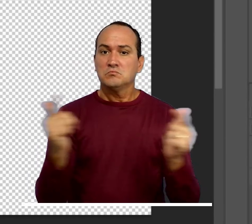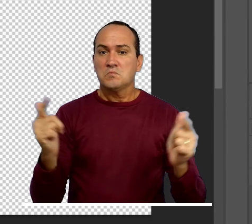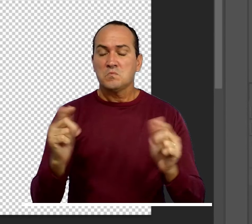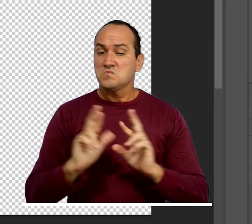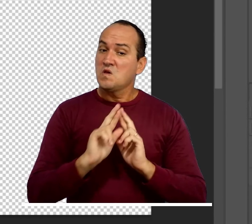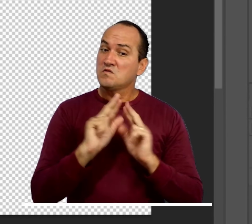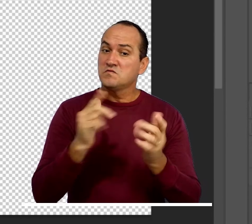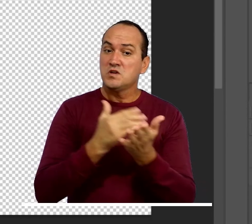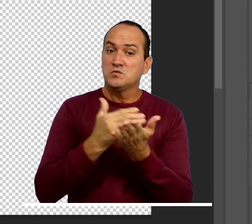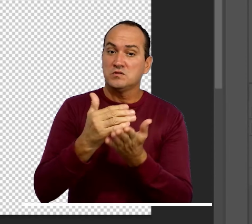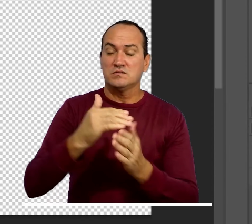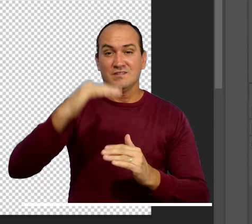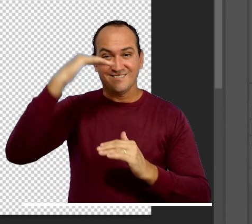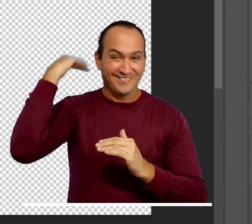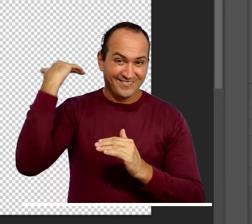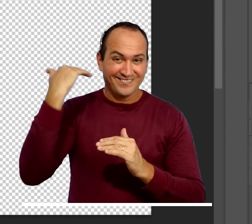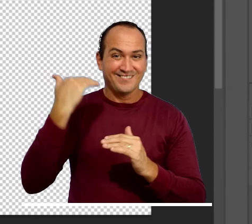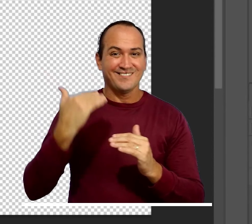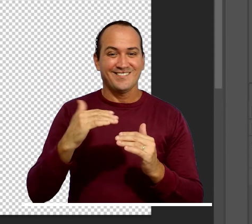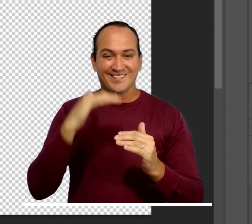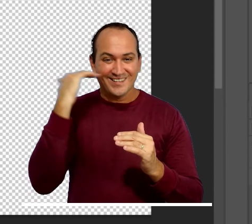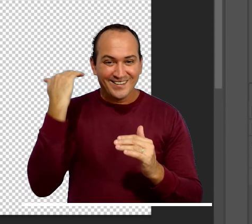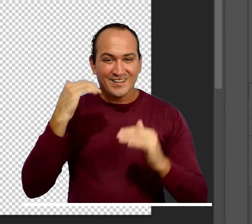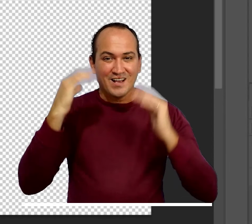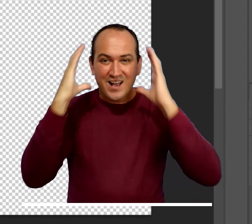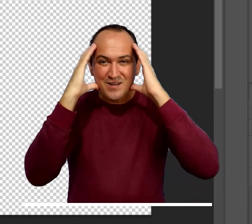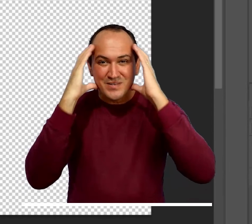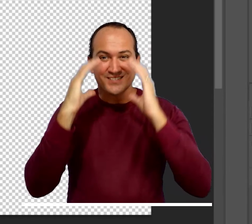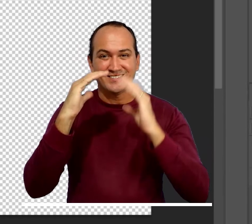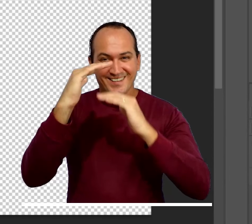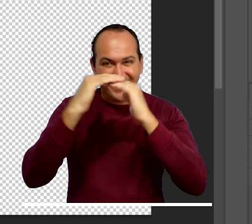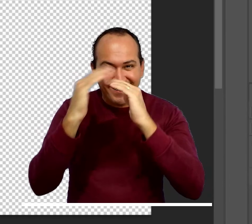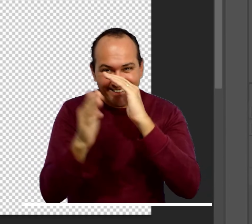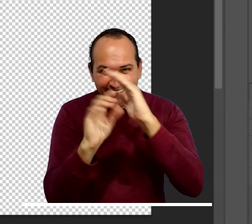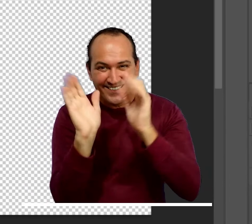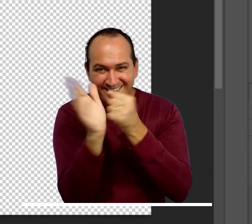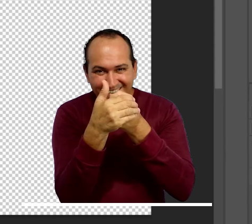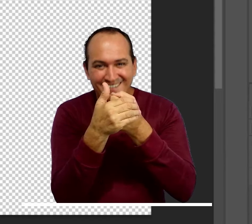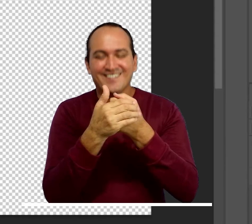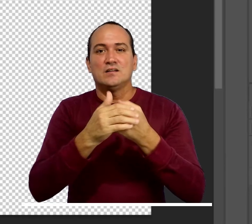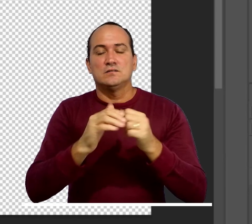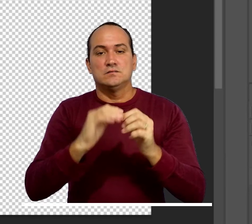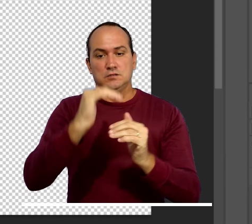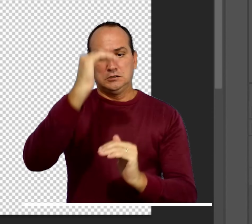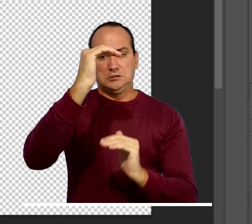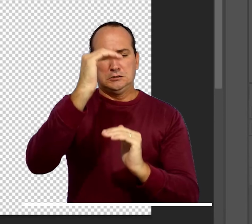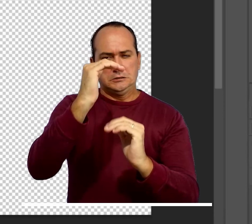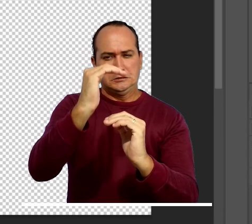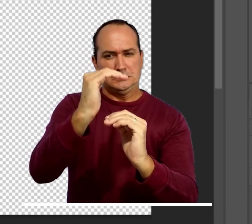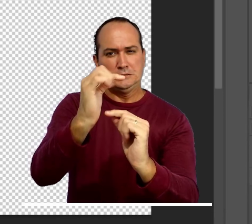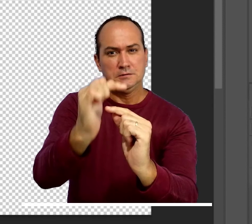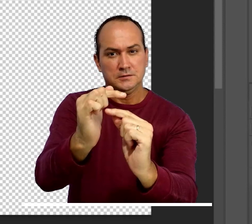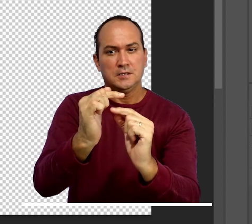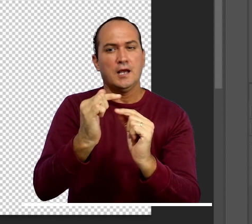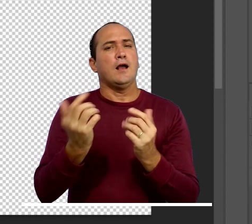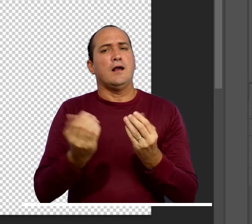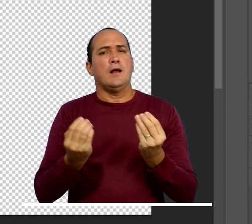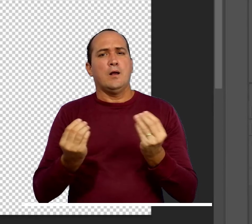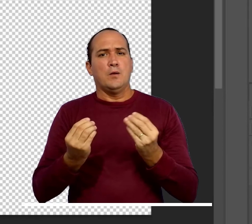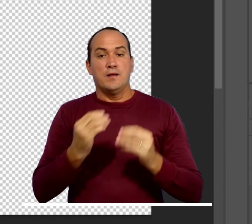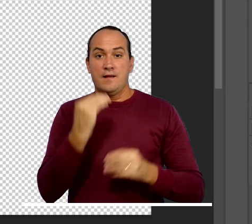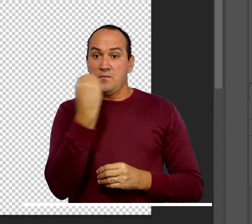do que acontece aqui no início, né, que não aparece aqui a cabeça dele ou que ele toma praticamente todo o quadro. Então, se a gente começar